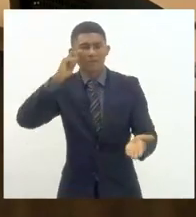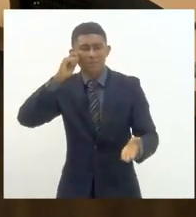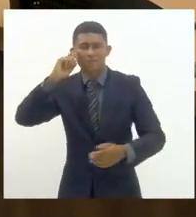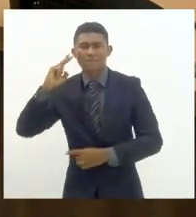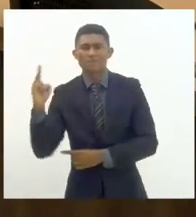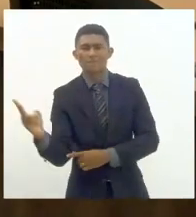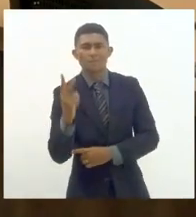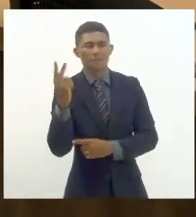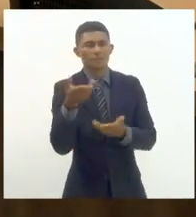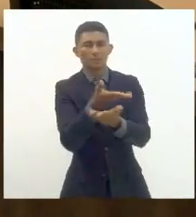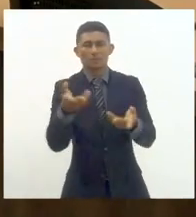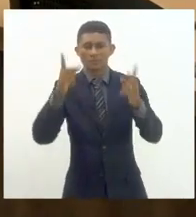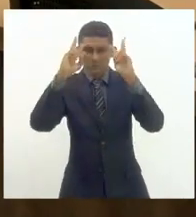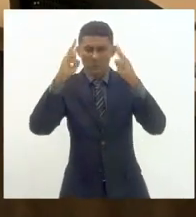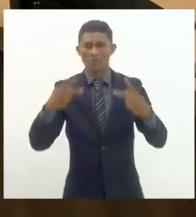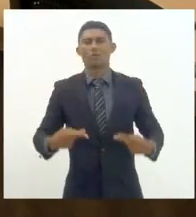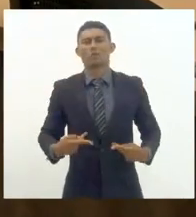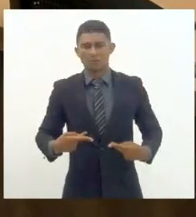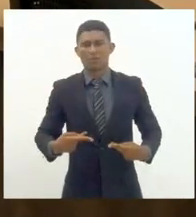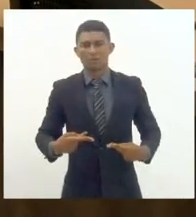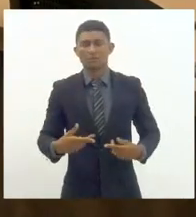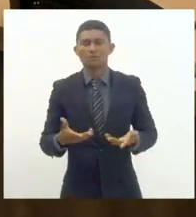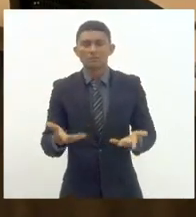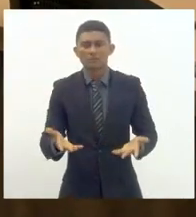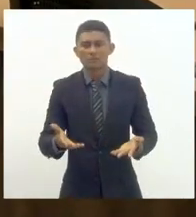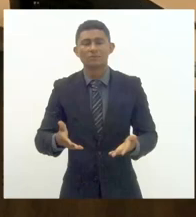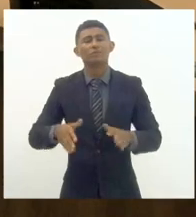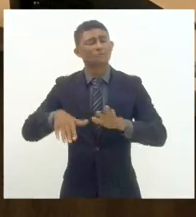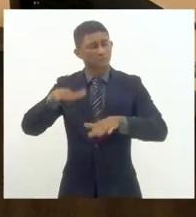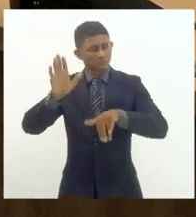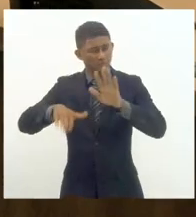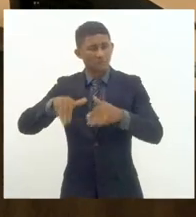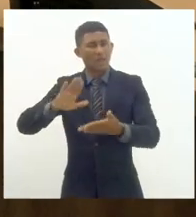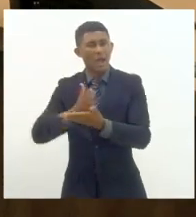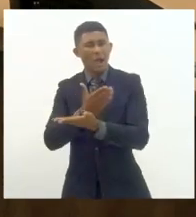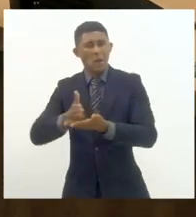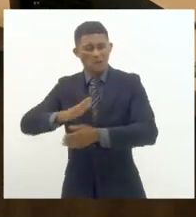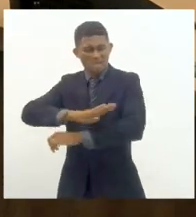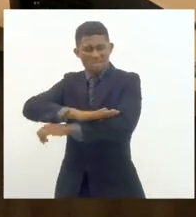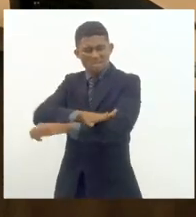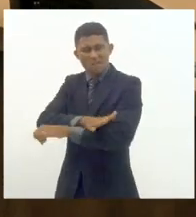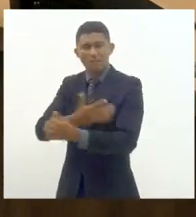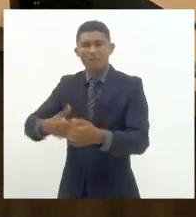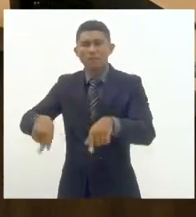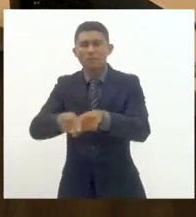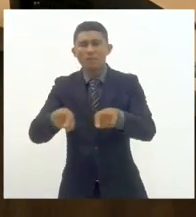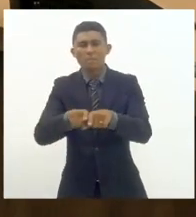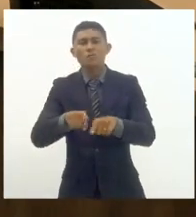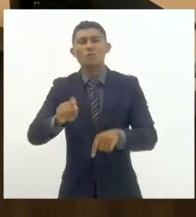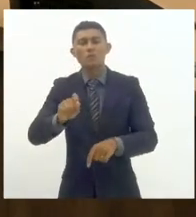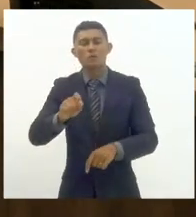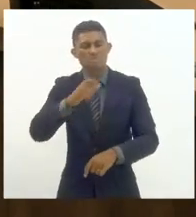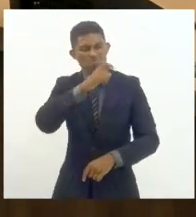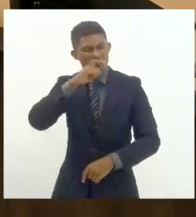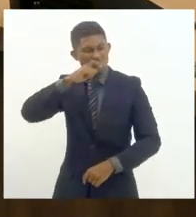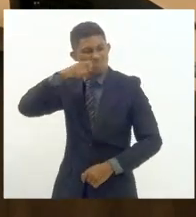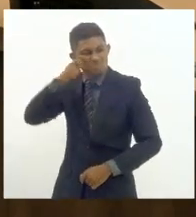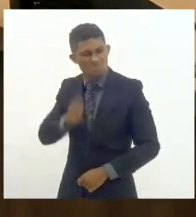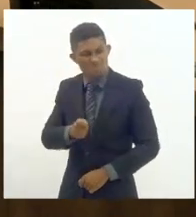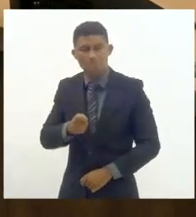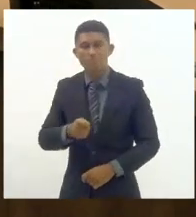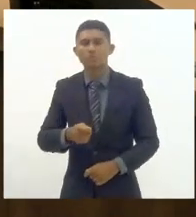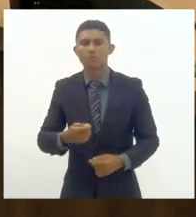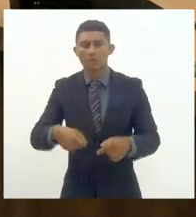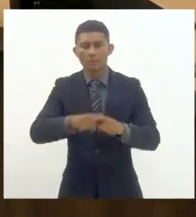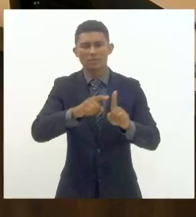dignidade humana. E não pela lógica, senhor presidente, muitas vezes racista, machista e LGBTfóbica, que não reconhece